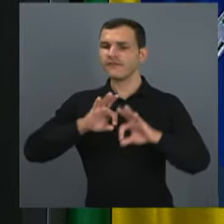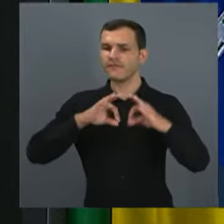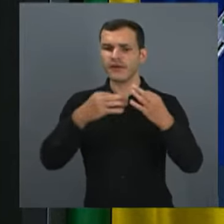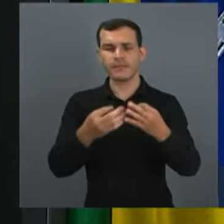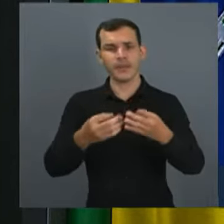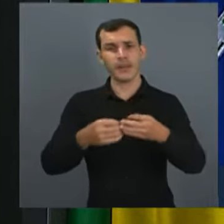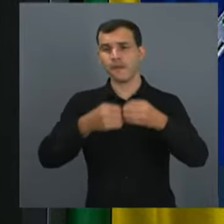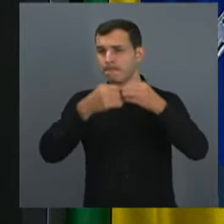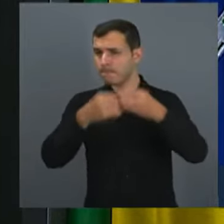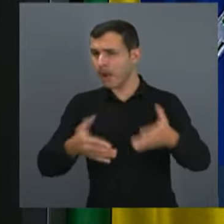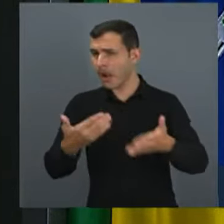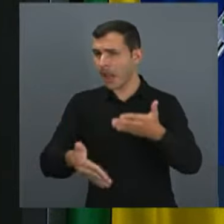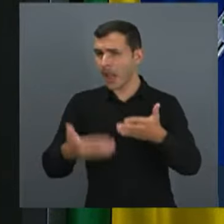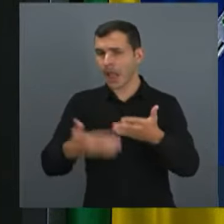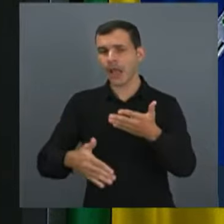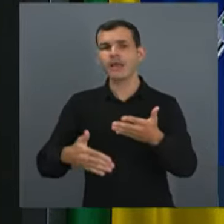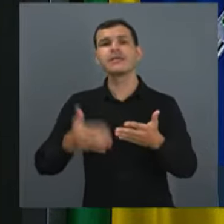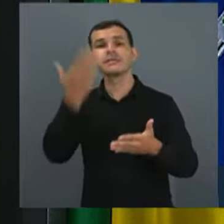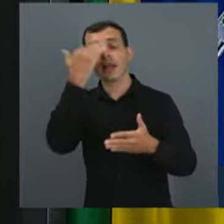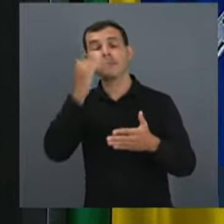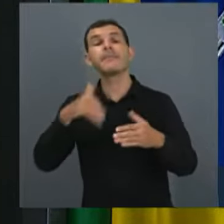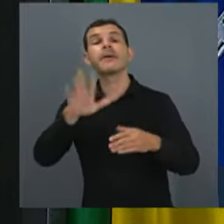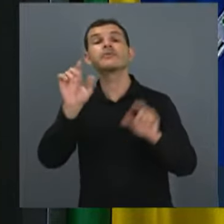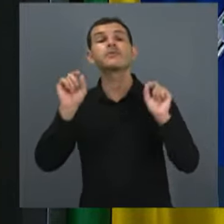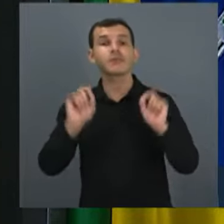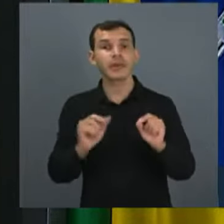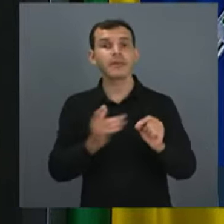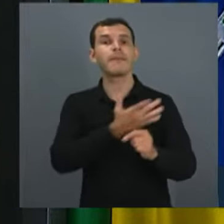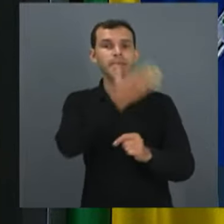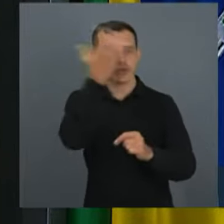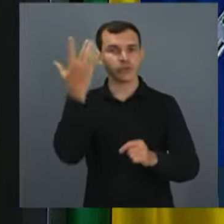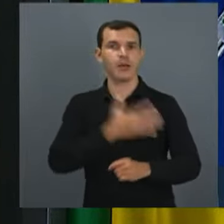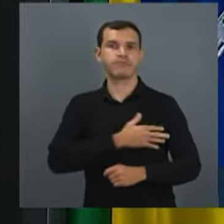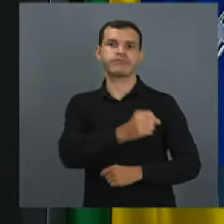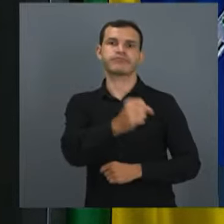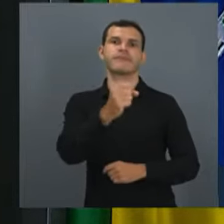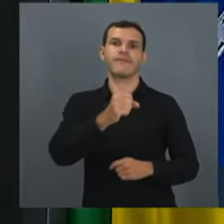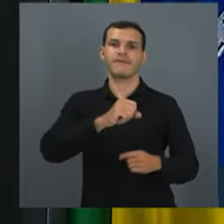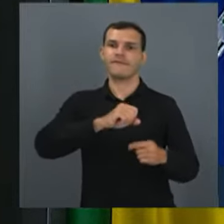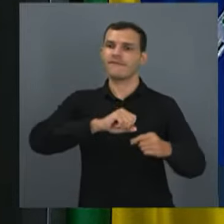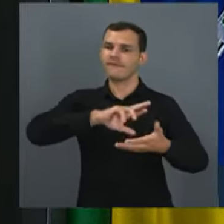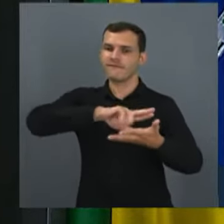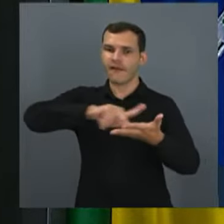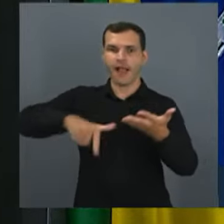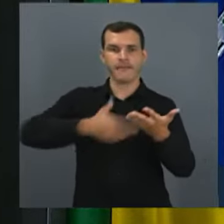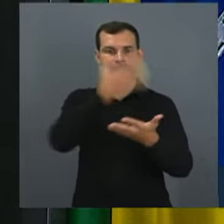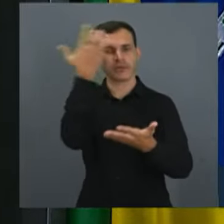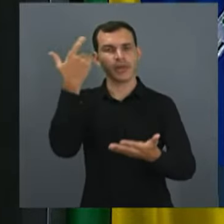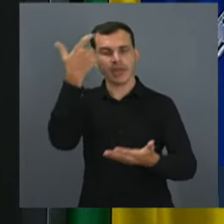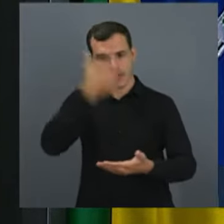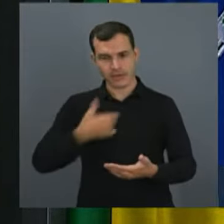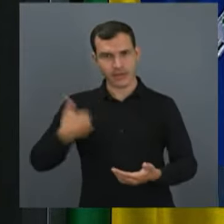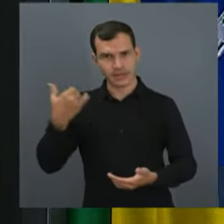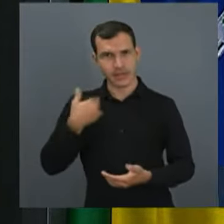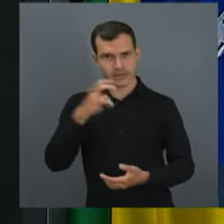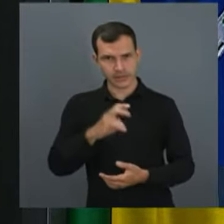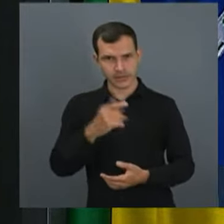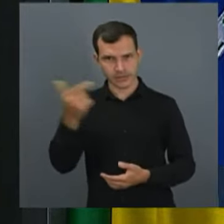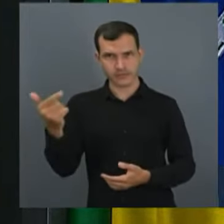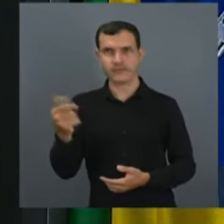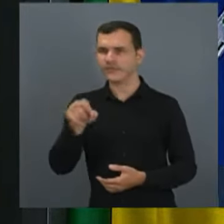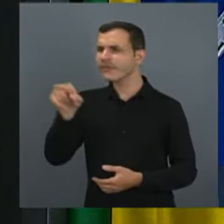o que mais? Suicídio coletivo. Eu tenho 52 anos, senador Jacques Wagner, acho que eu tenho